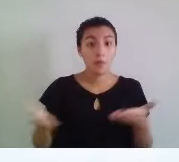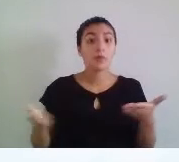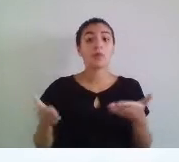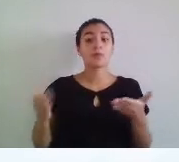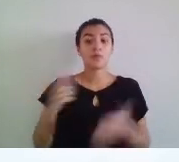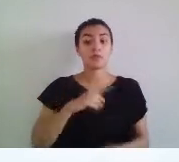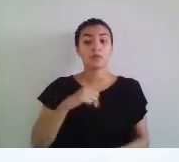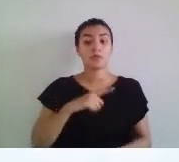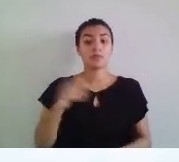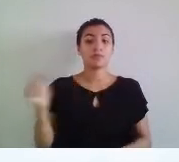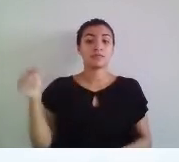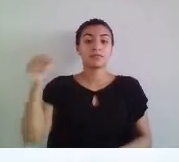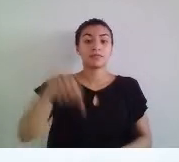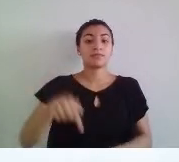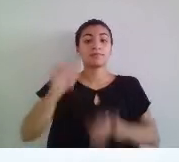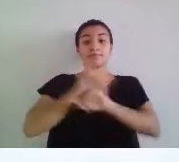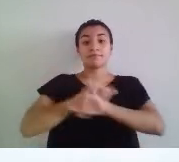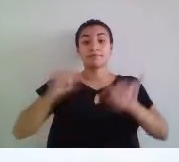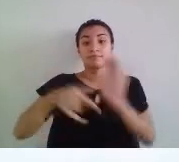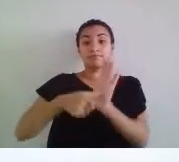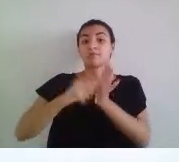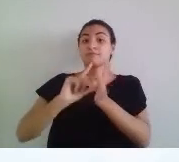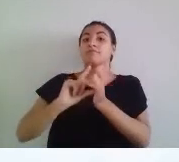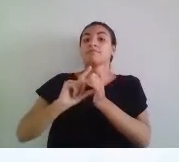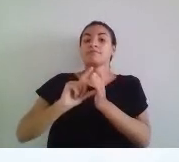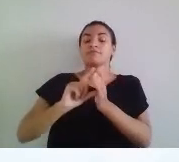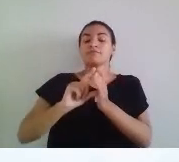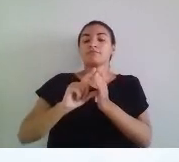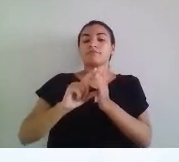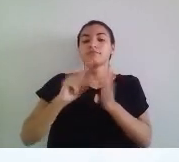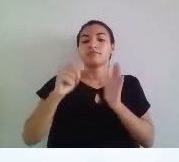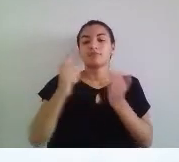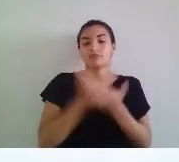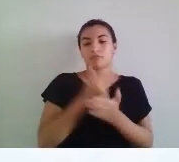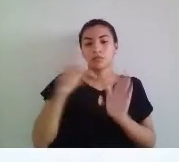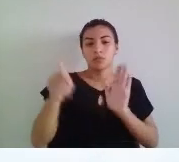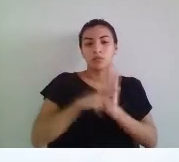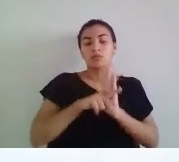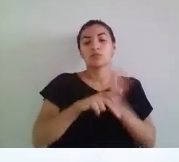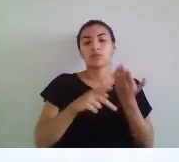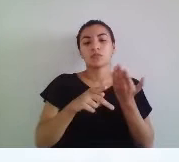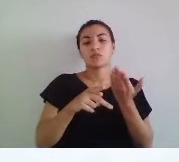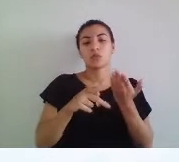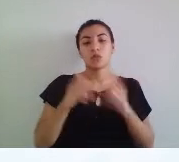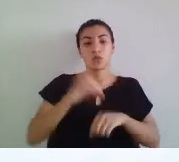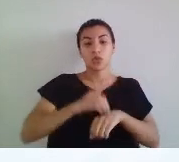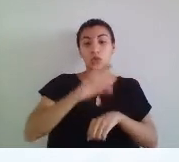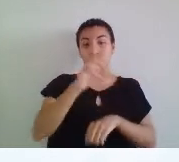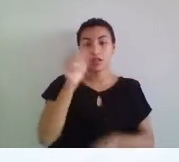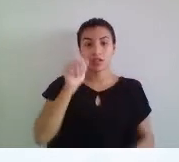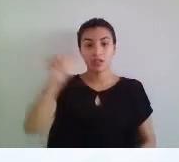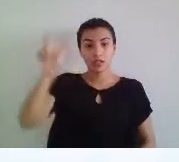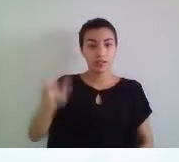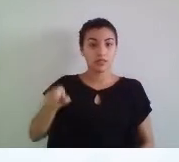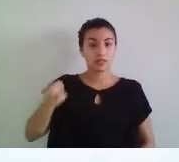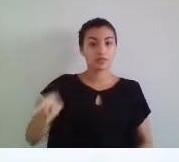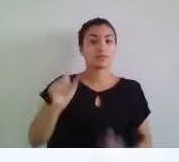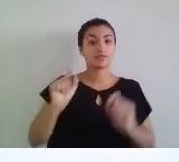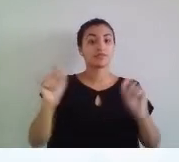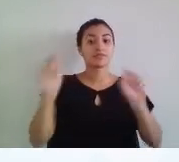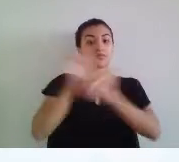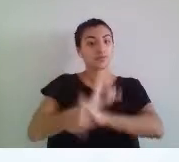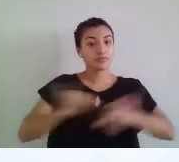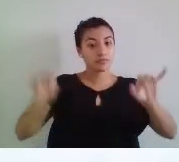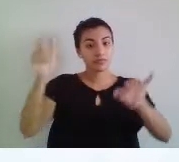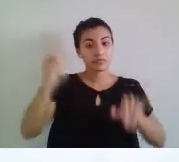com um pré-lançamento da tese de doutorado dela. Ela está pré-lançando aqui o livro dela, que